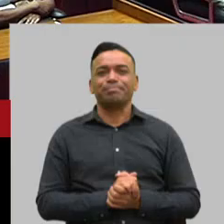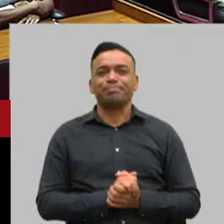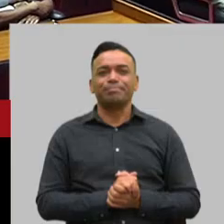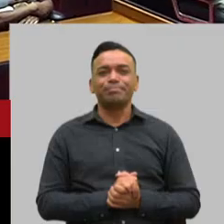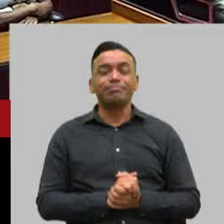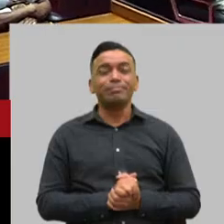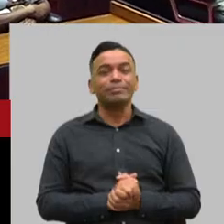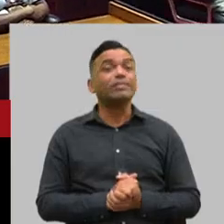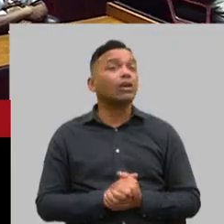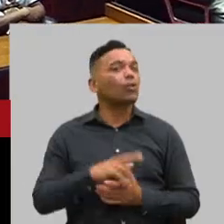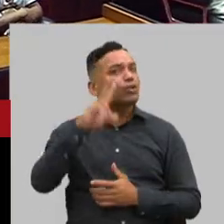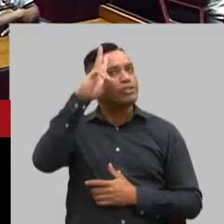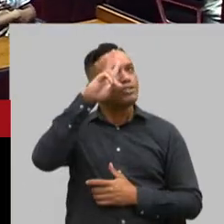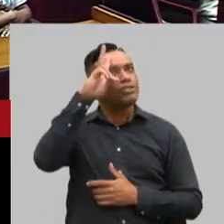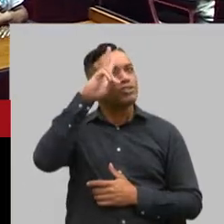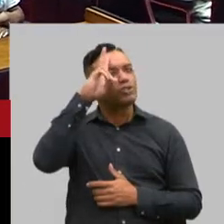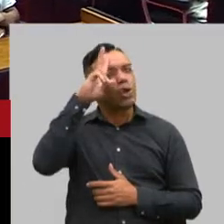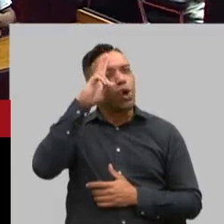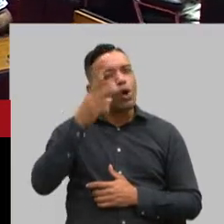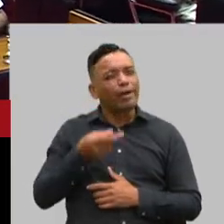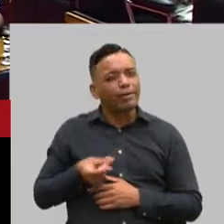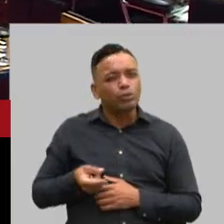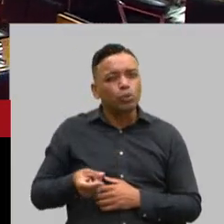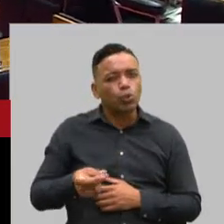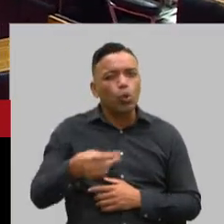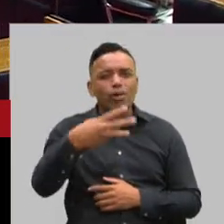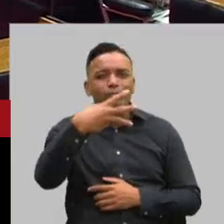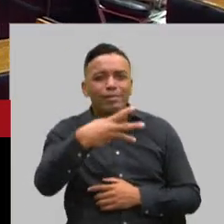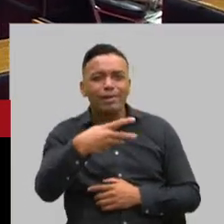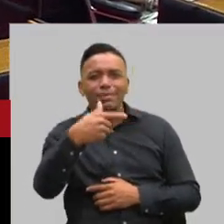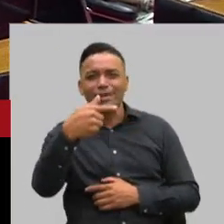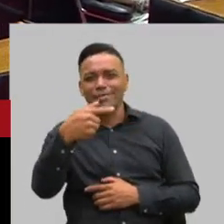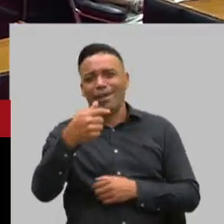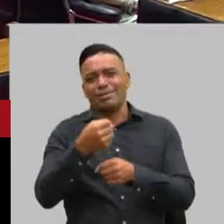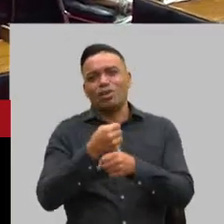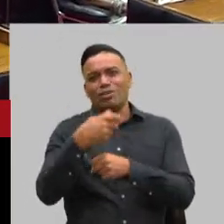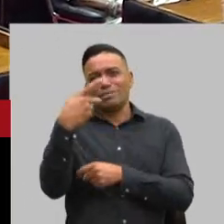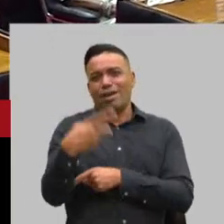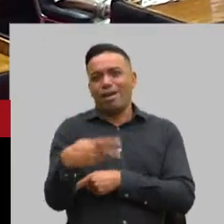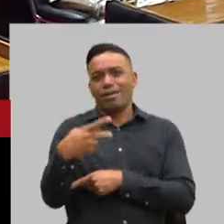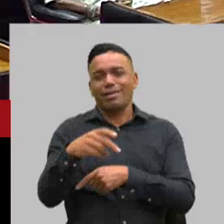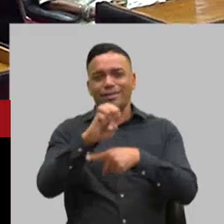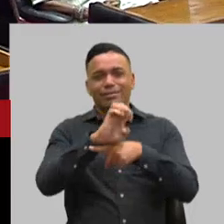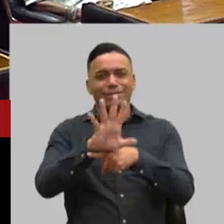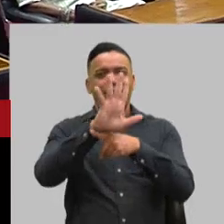essa história durou 37 anos em Minas. Aqui,